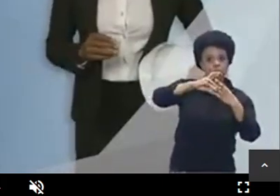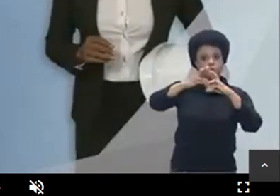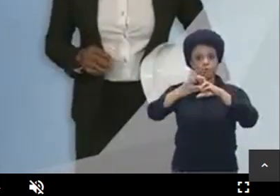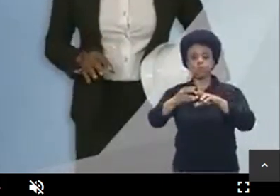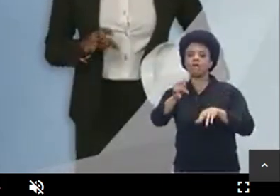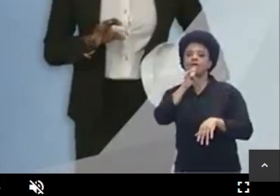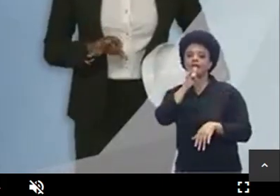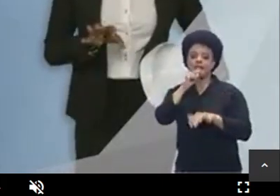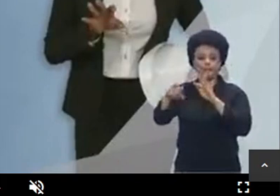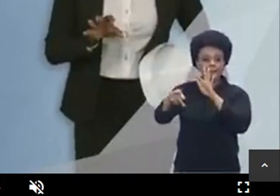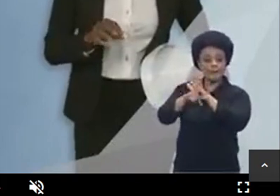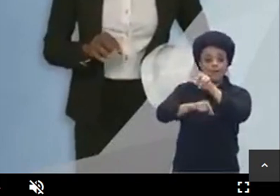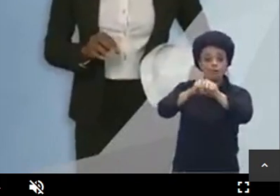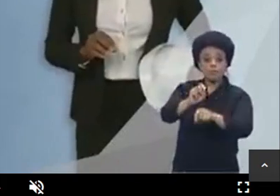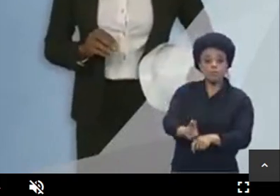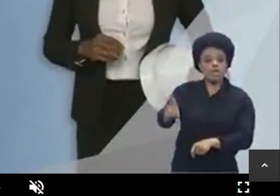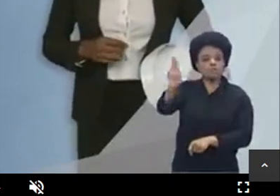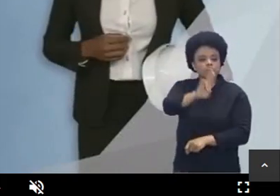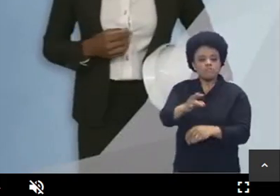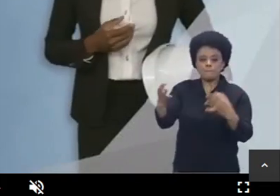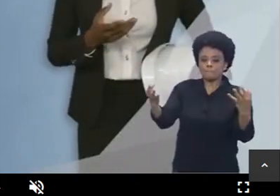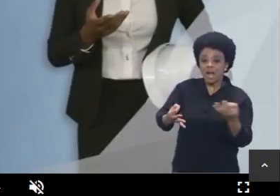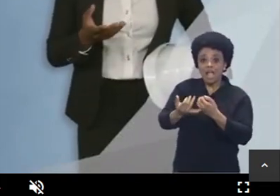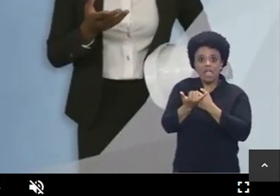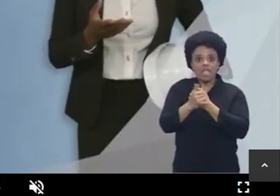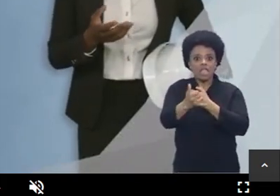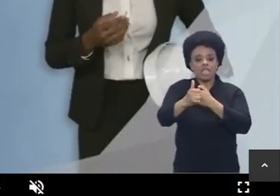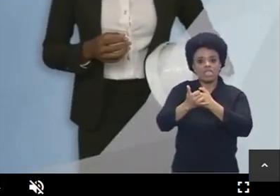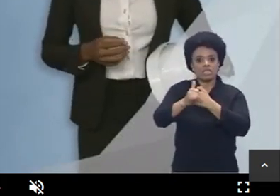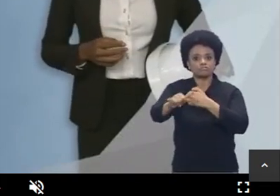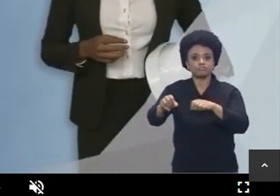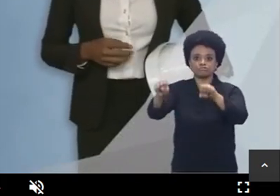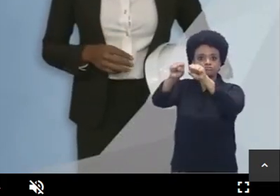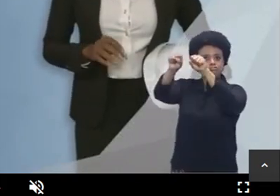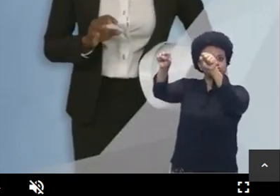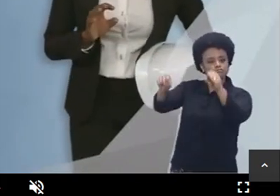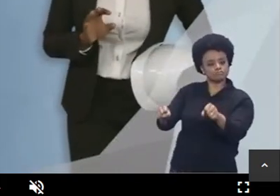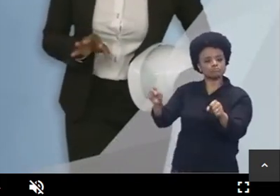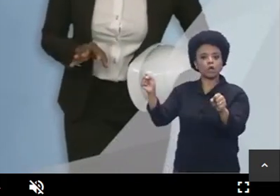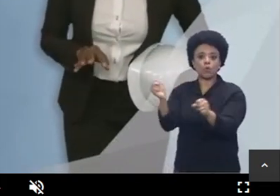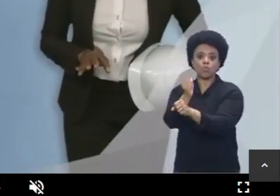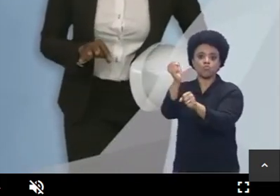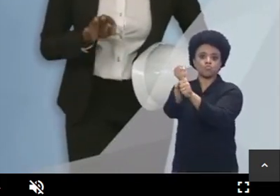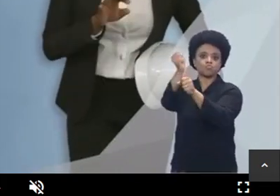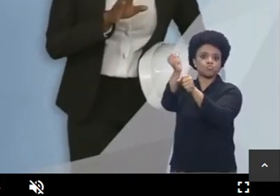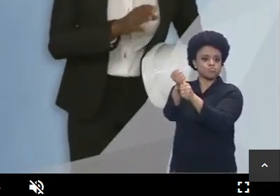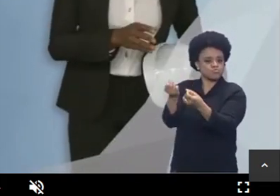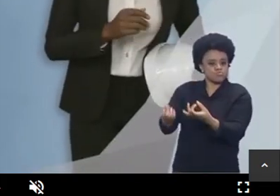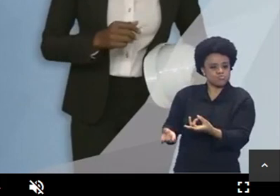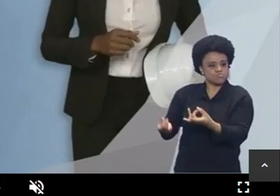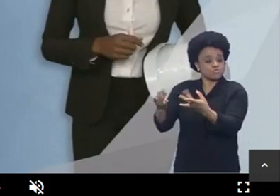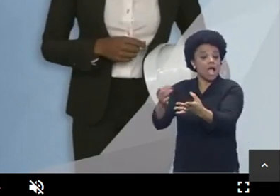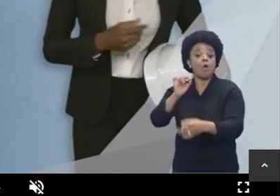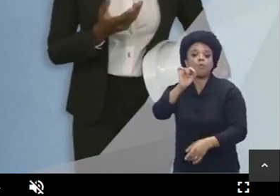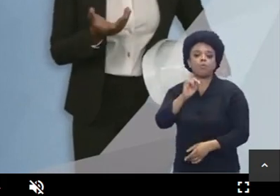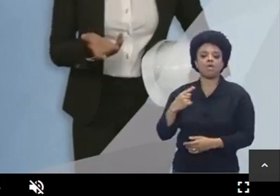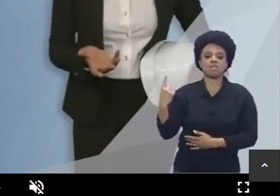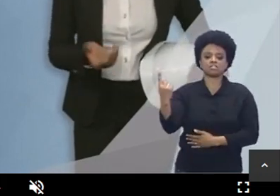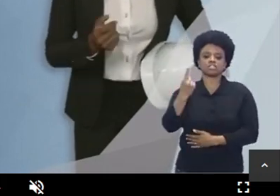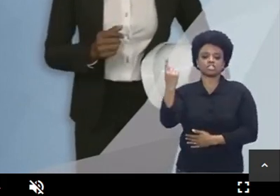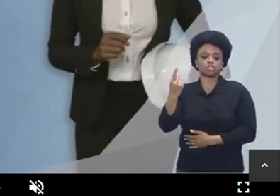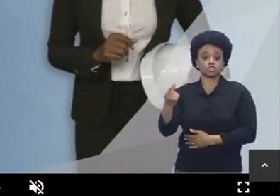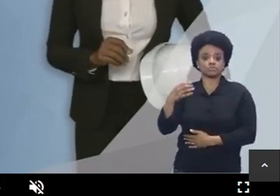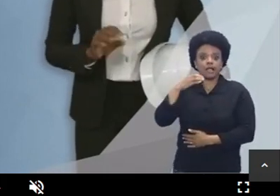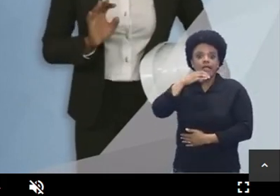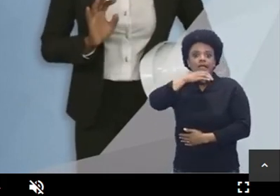Exemplos disso são o uso eficiente de energia e os sistemas construtivos, que proporcionam o isolamento térmico, o